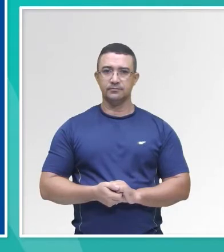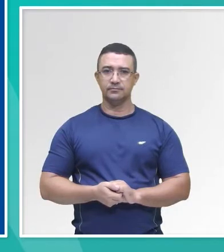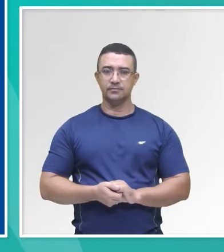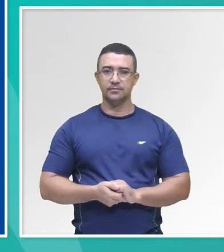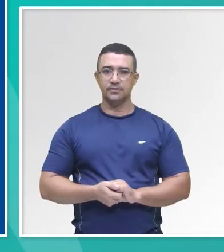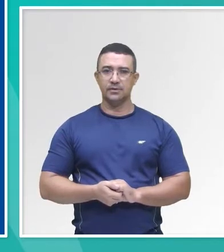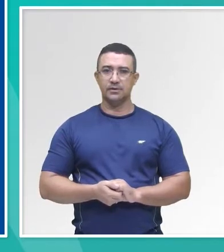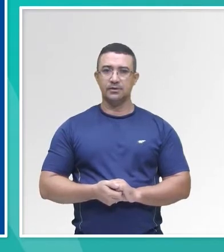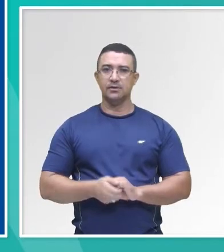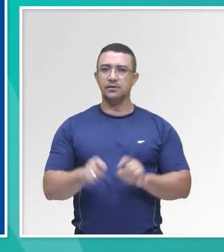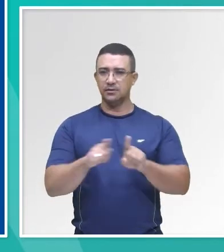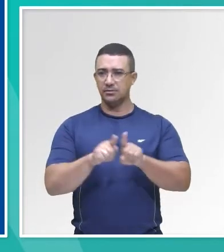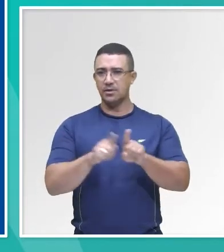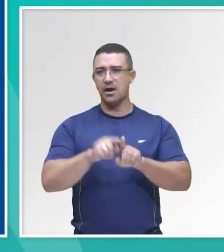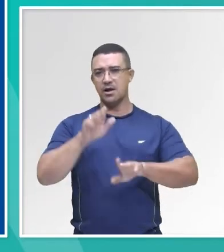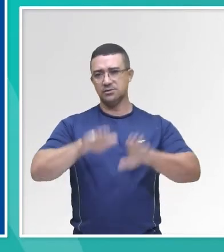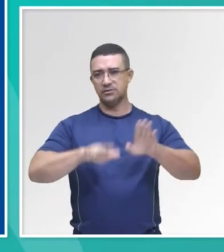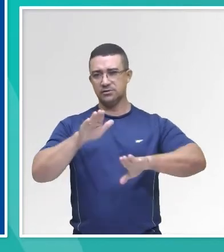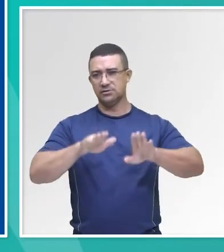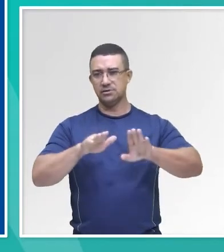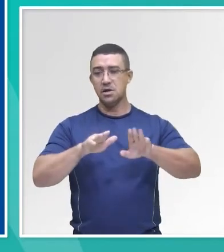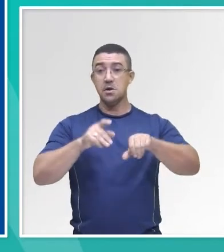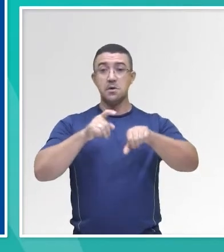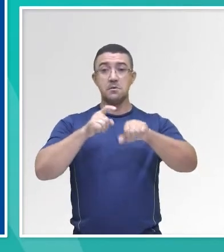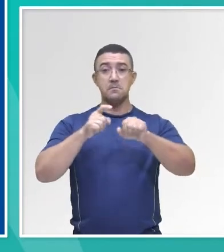Situações mais densas,